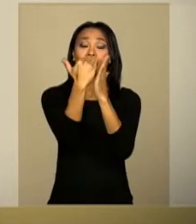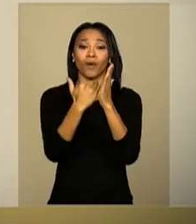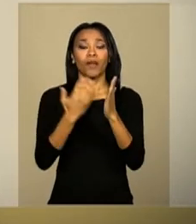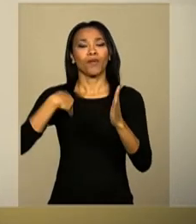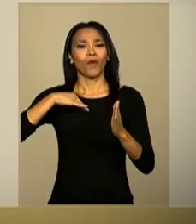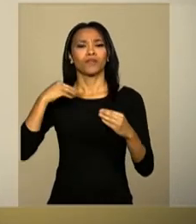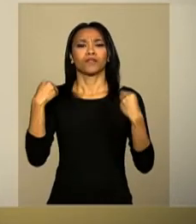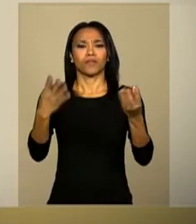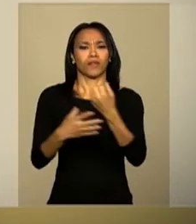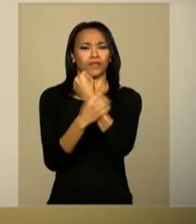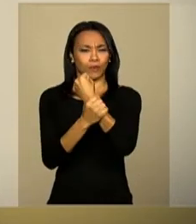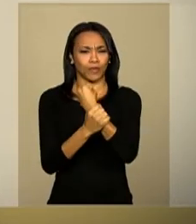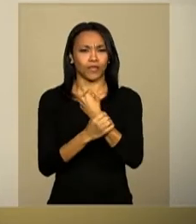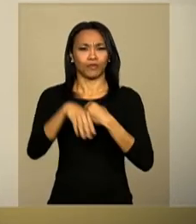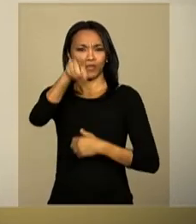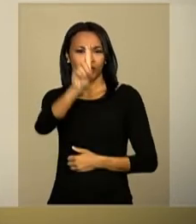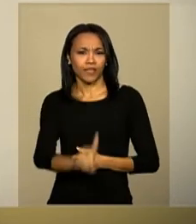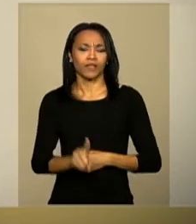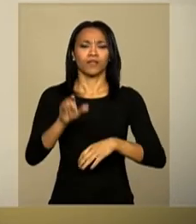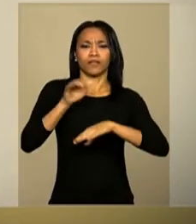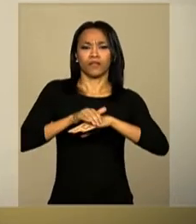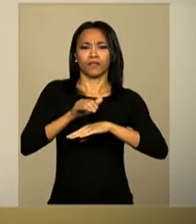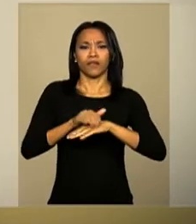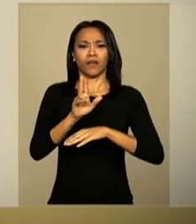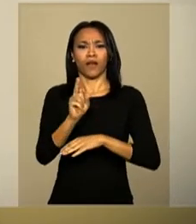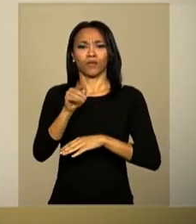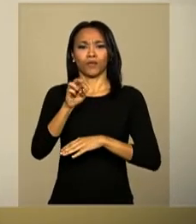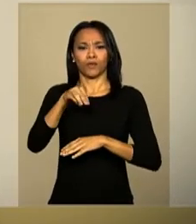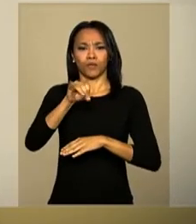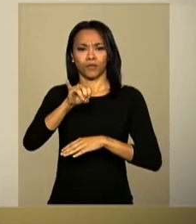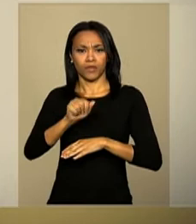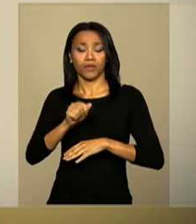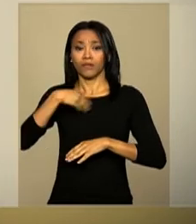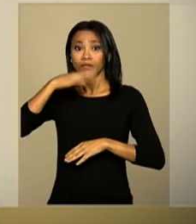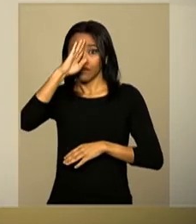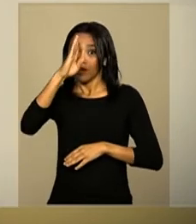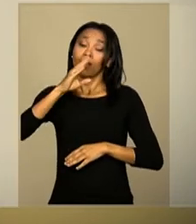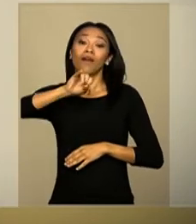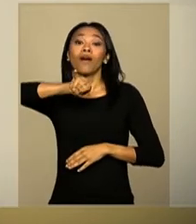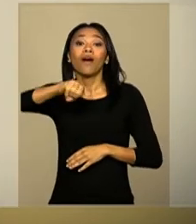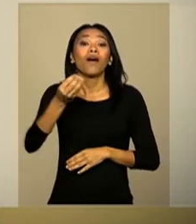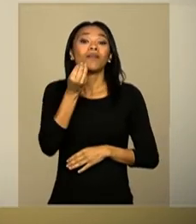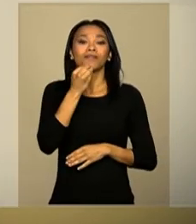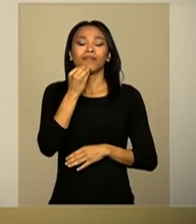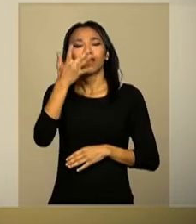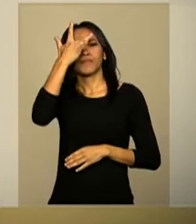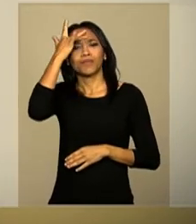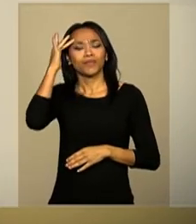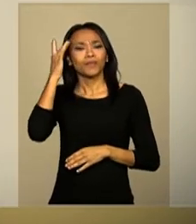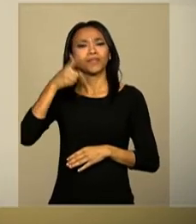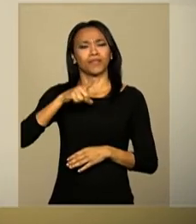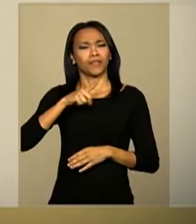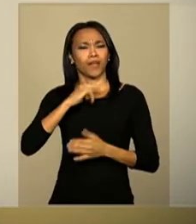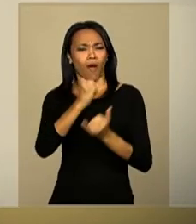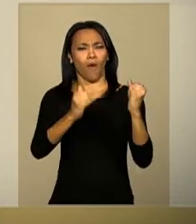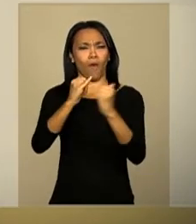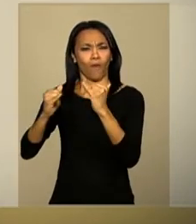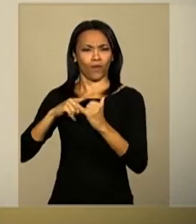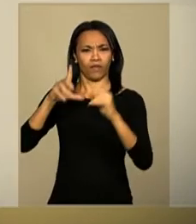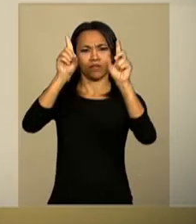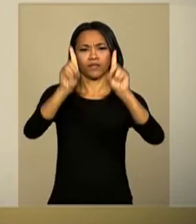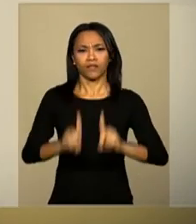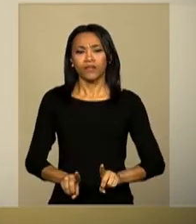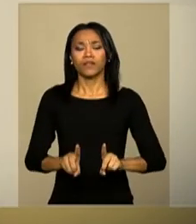programa estamos garantindo direitos autonomia e principalmente oportunidade as pessoas com algum tipo